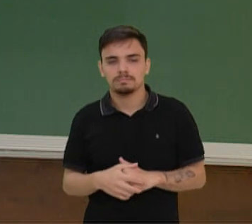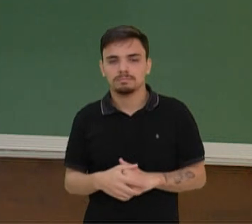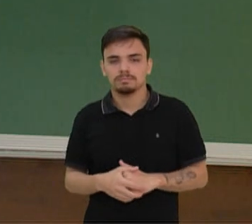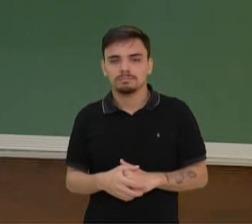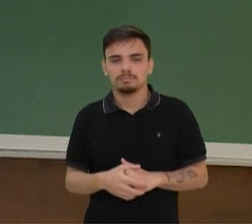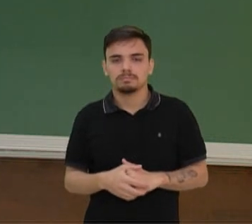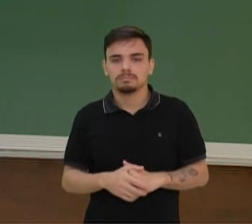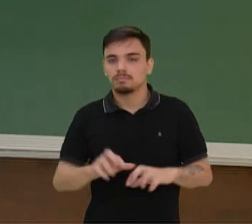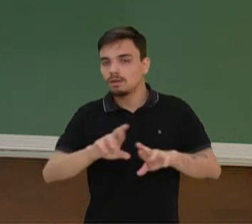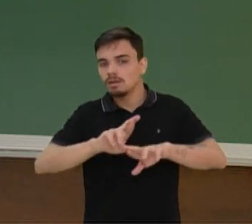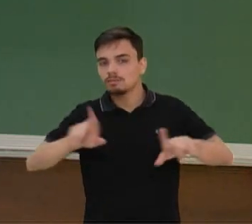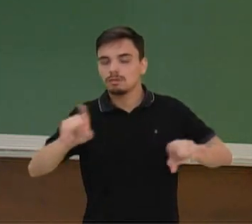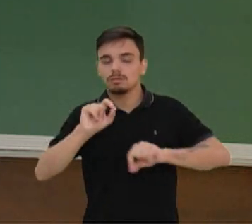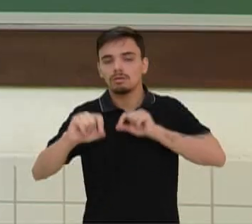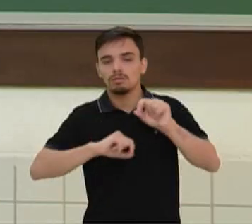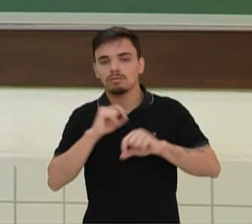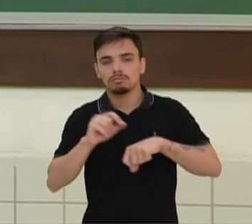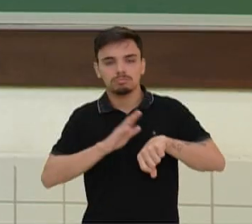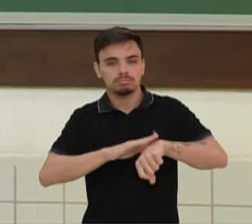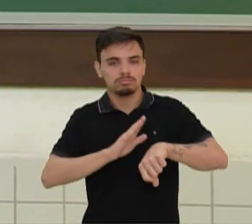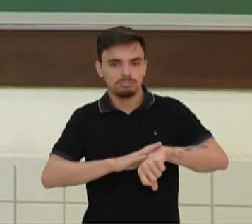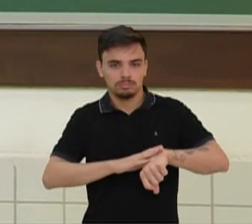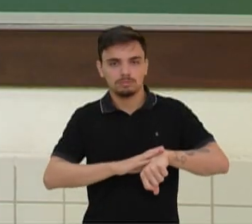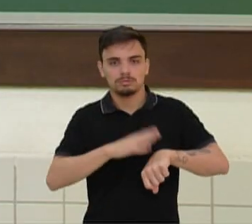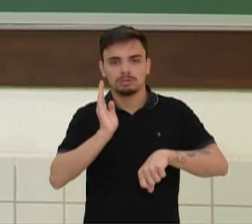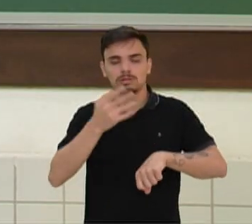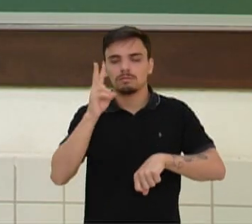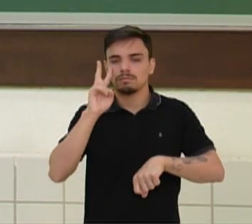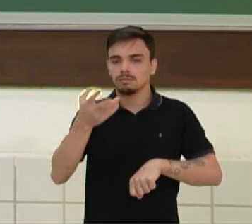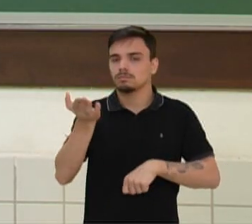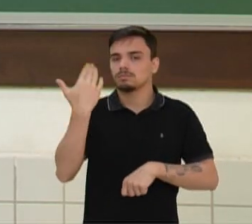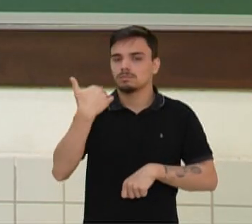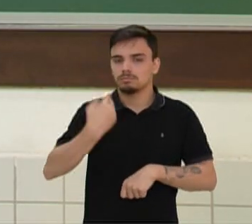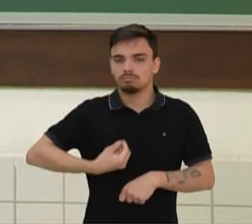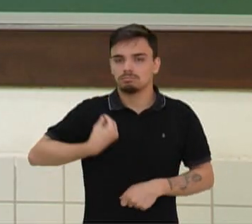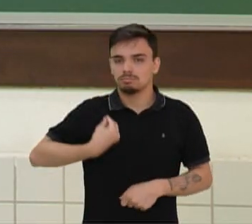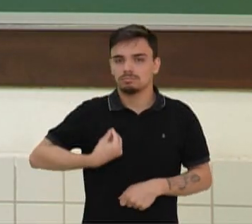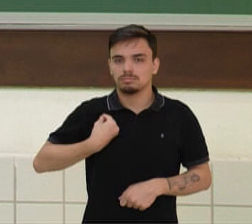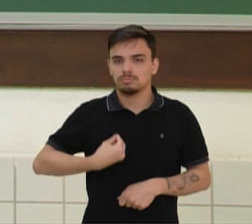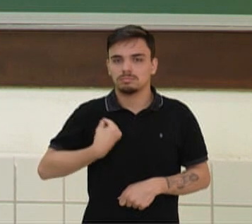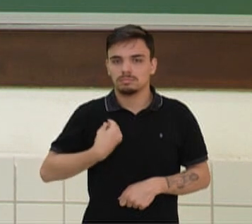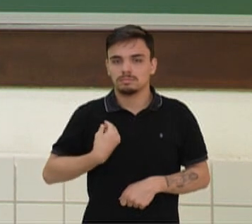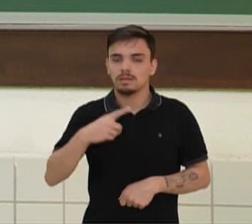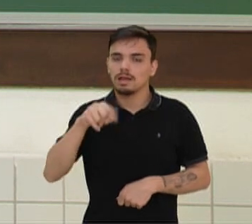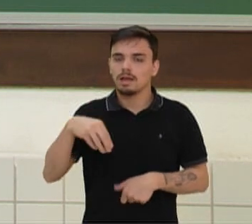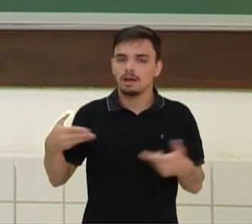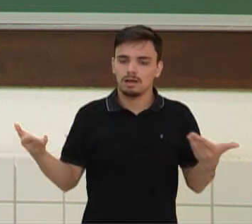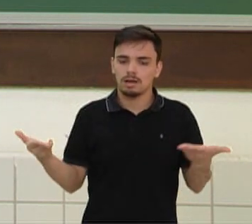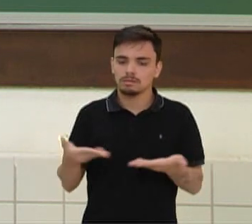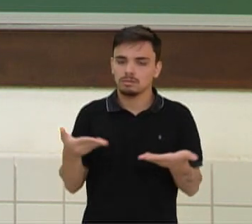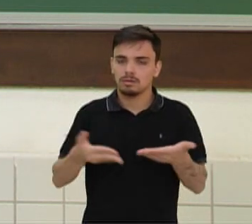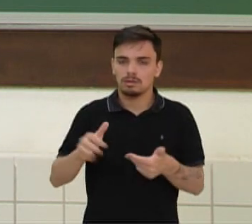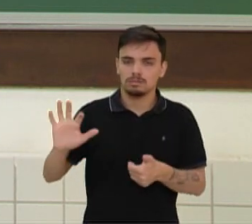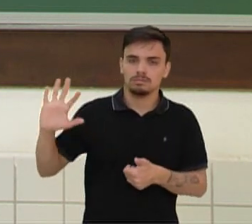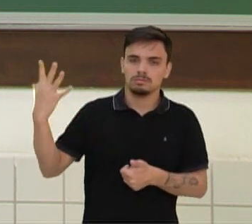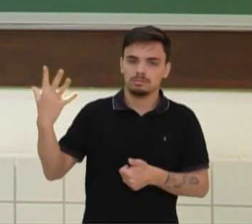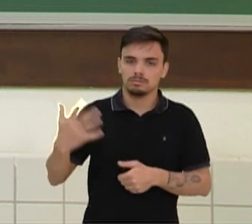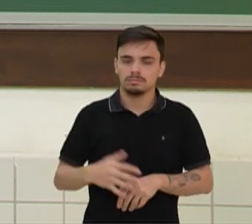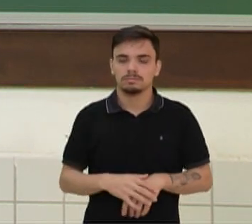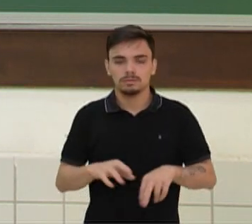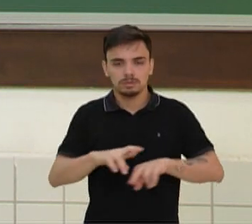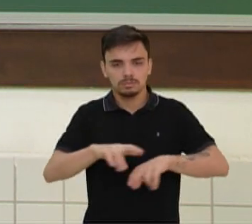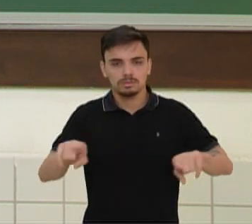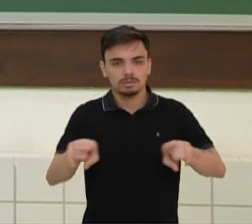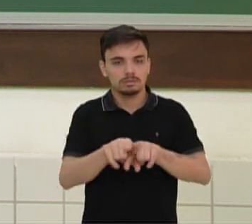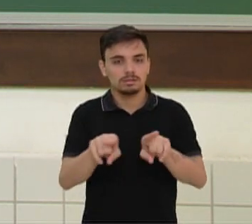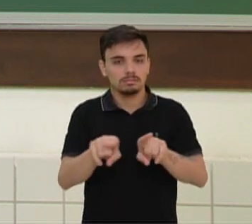Veja, diferente do tempo verbal que nós vimos, do presente, que é algo que está acontecendo neste momento.